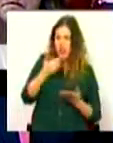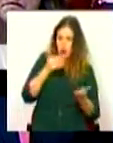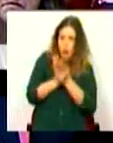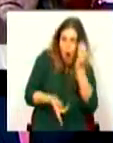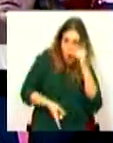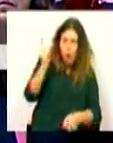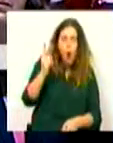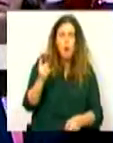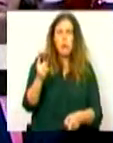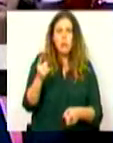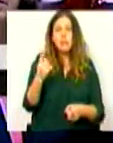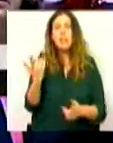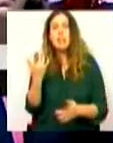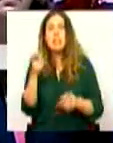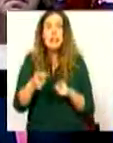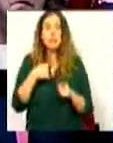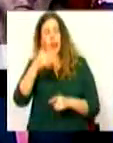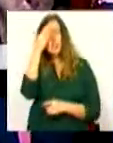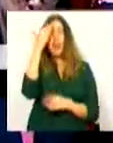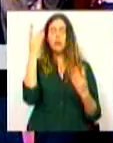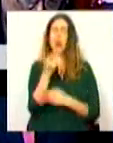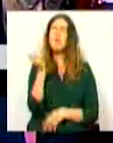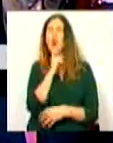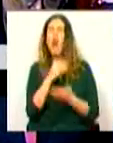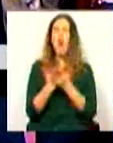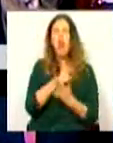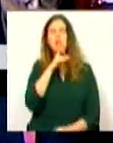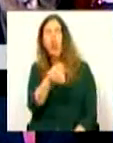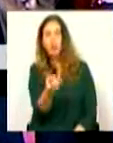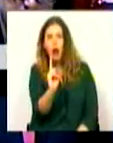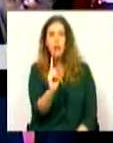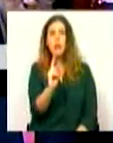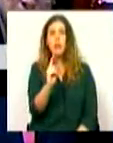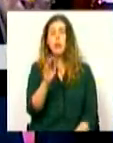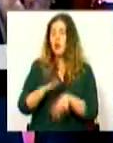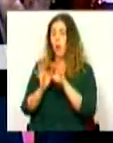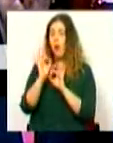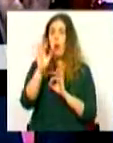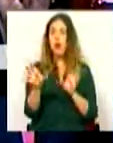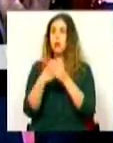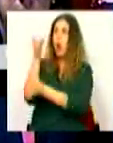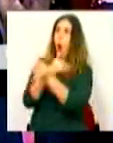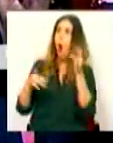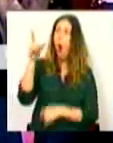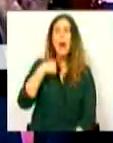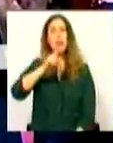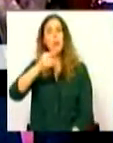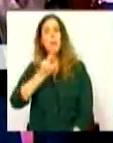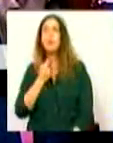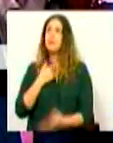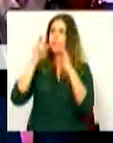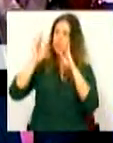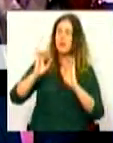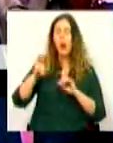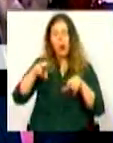estudar mesmo aquilo que achamos que pode não ter resultado, e perante as recomendações do Conselho da Europa, também devemos ter a humildade